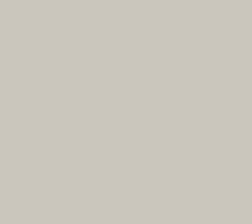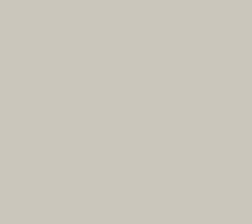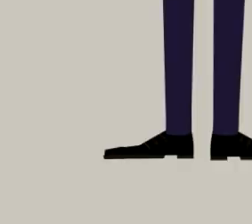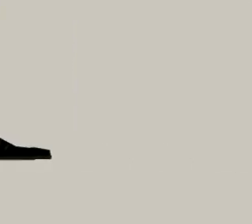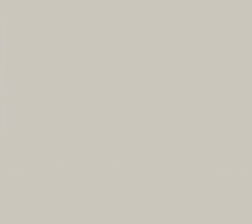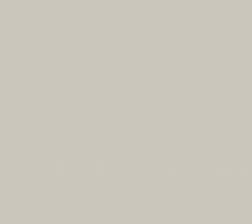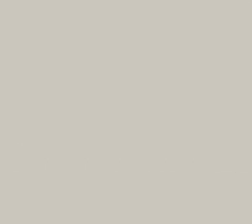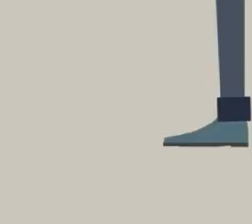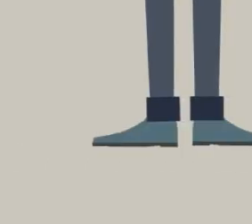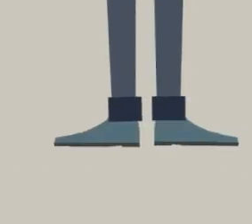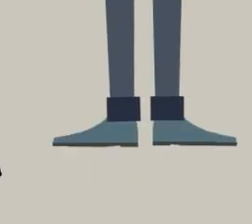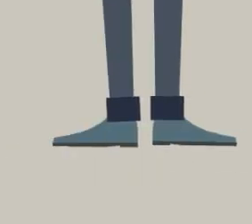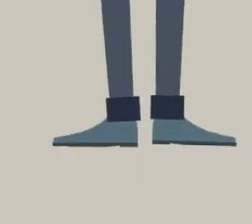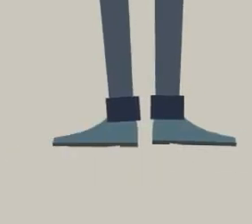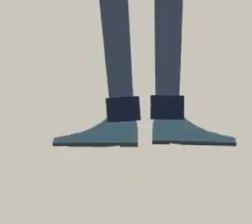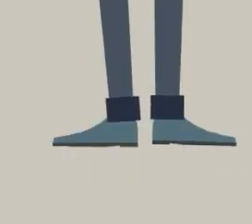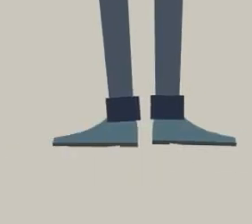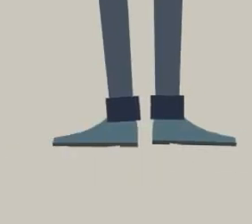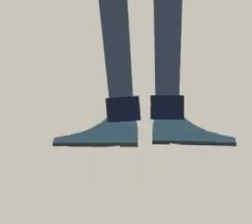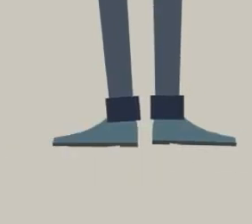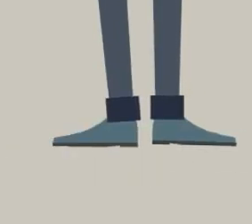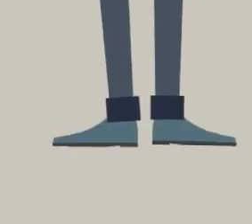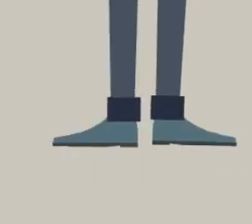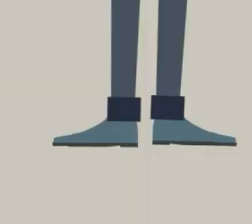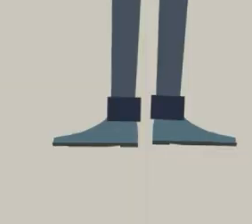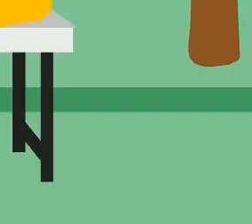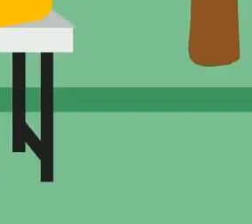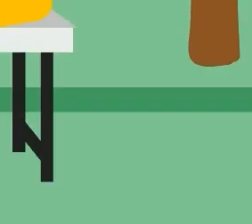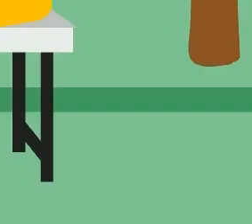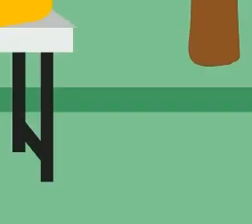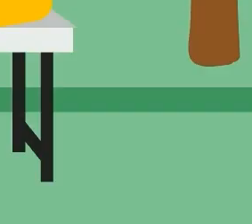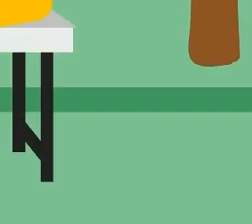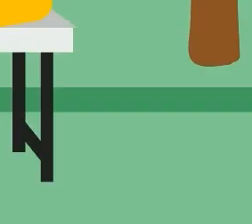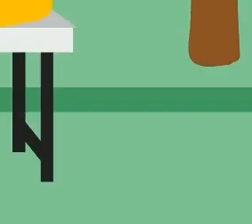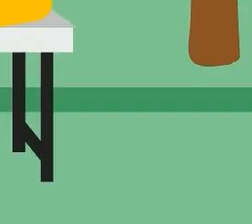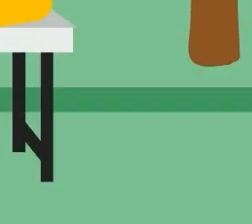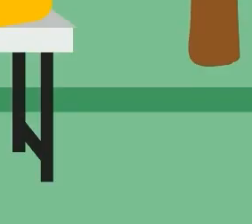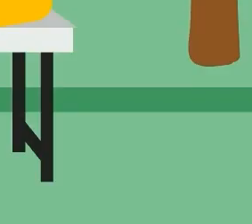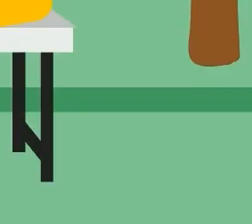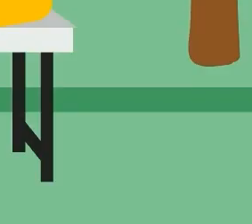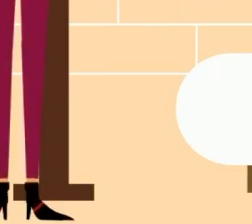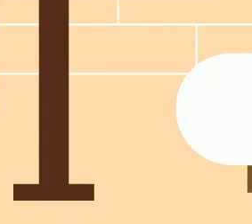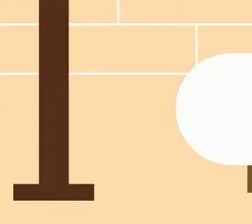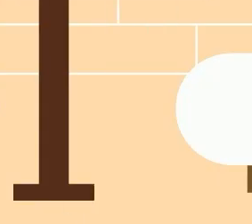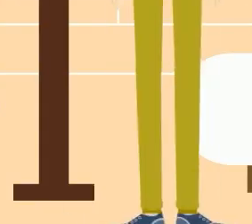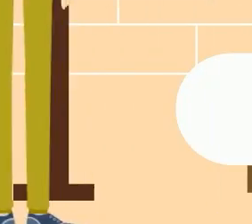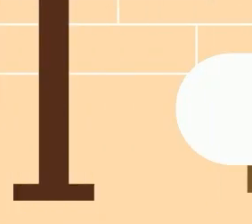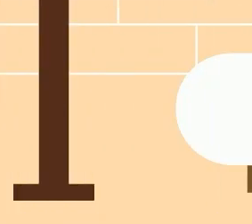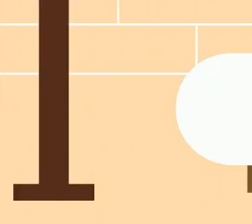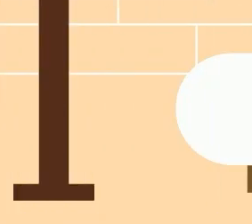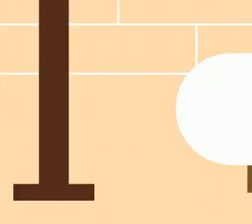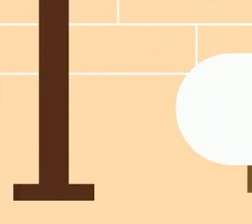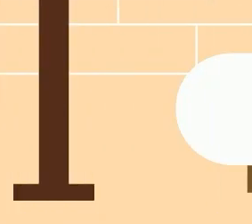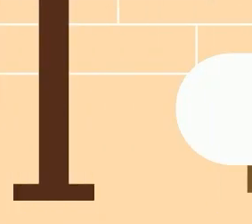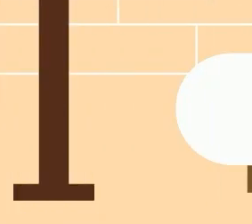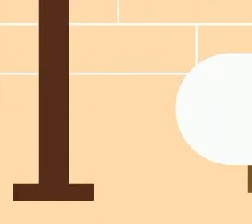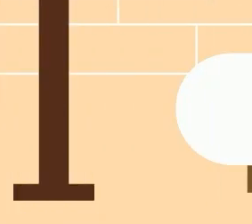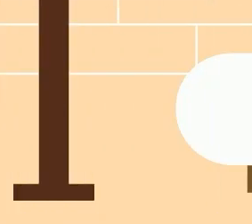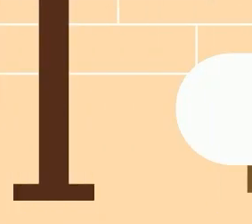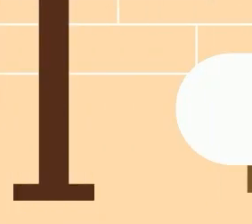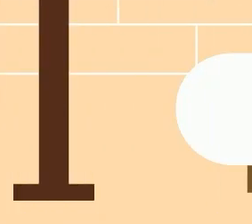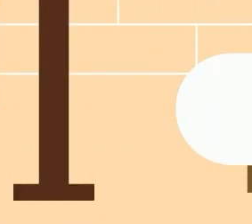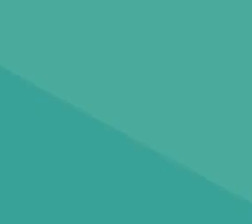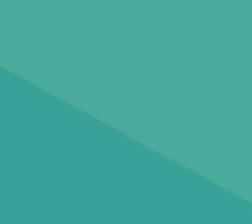a ética é a disciplina que estuda o comportamento humano perante os valores as leis e normas que regem a